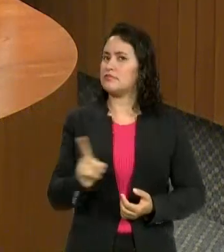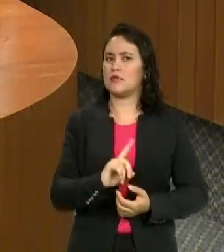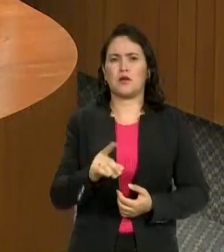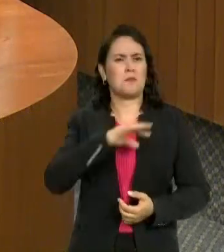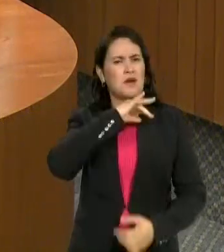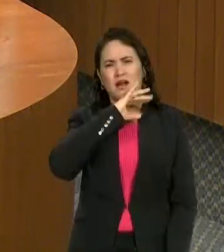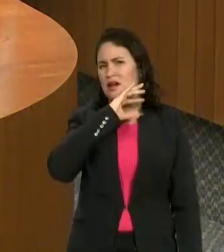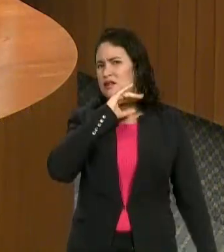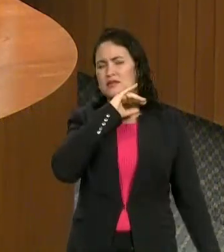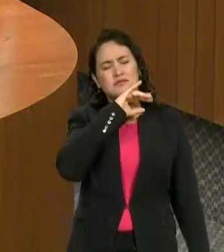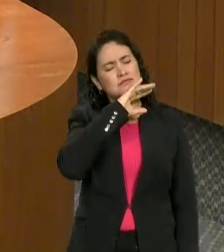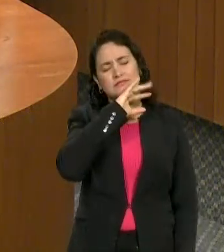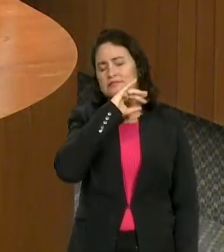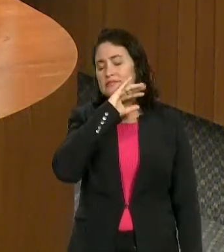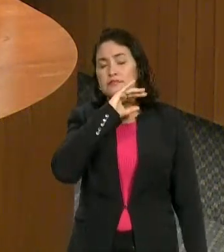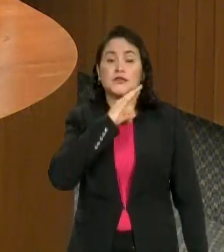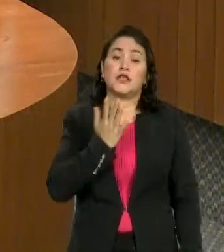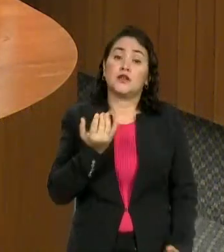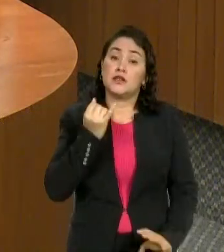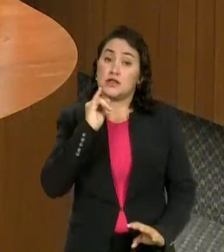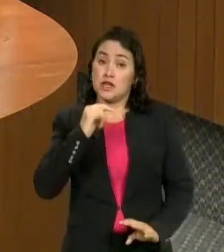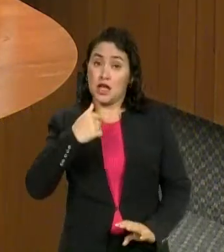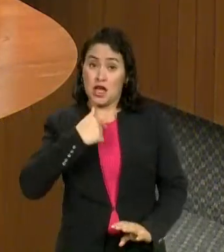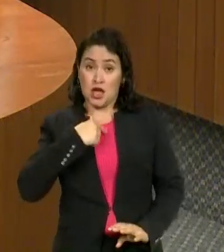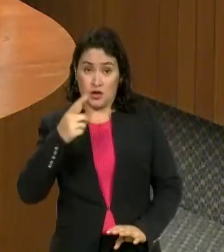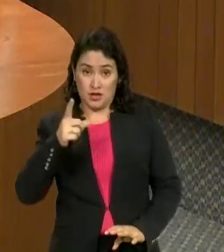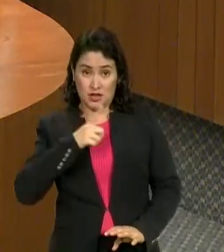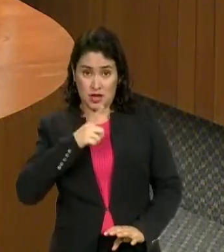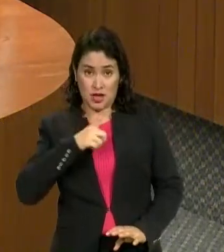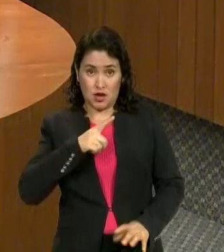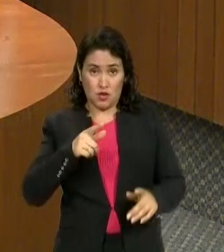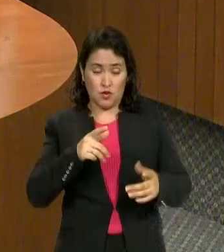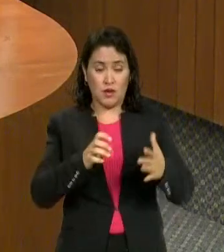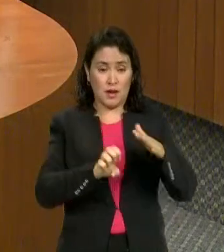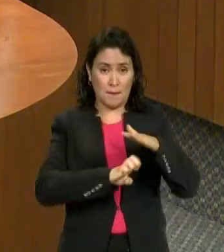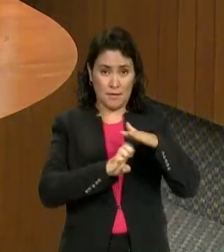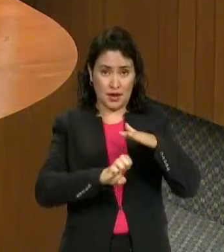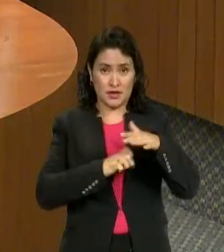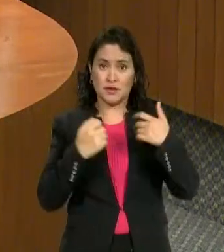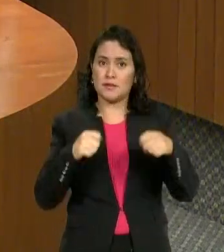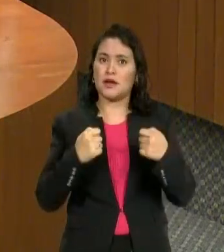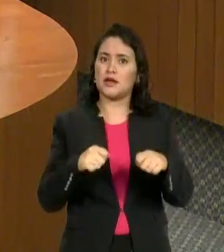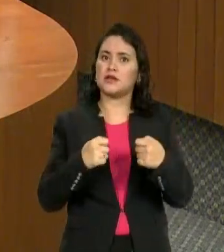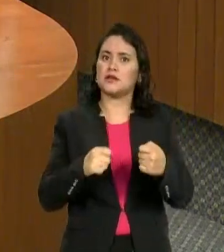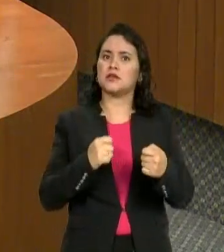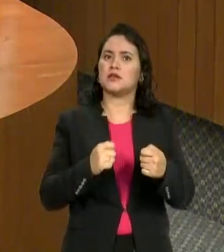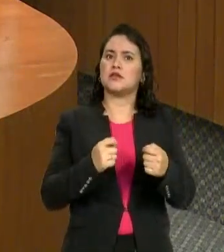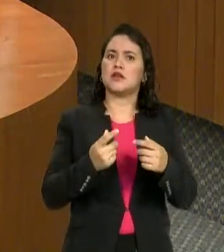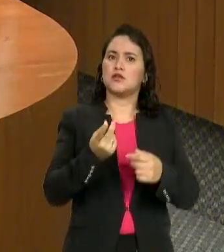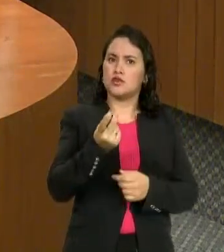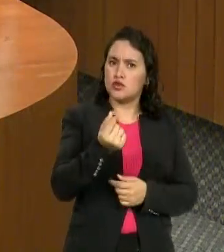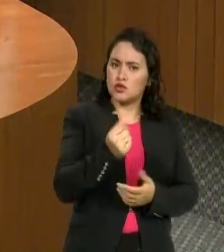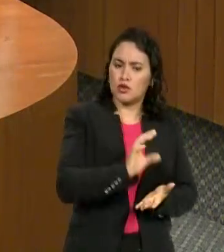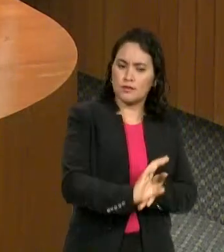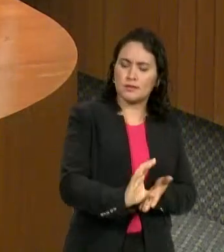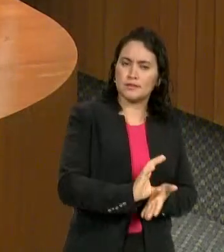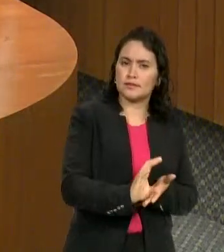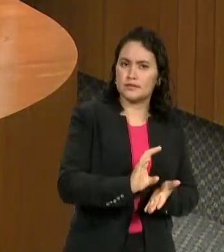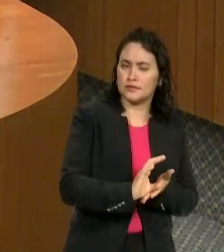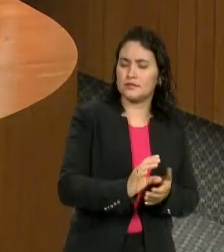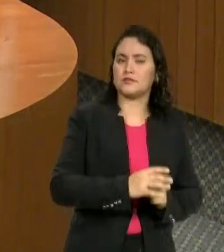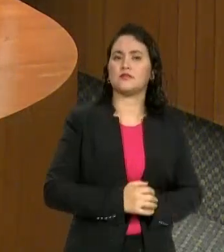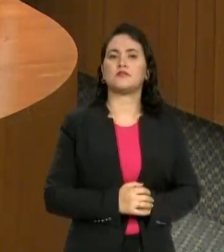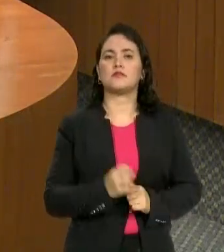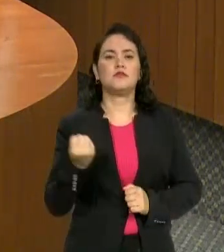prestam. Então, se eu tenho um negócio, eu tenho que ter recursos girando no meu negócio. E meu preço, ele vai